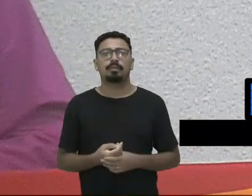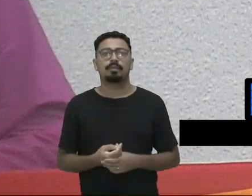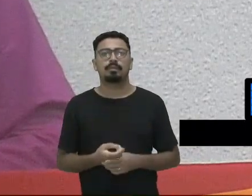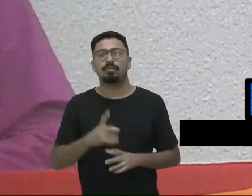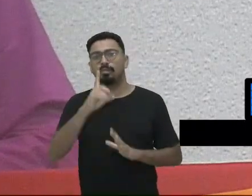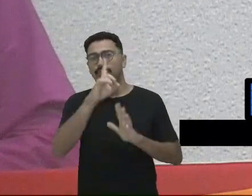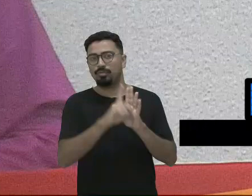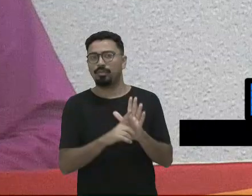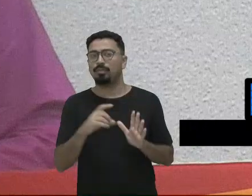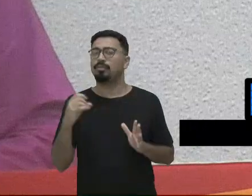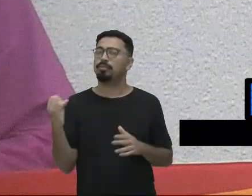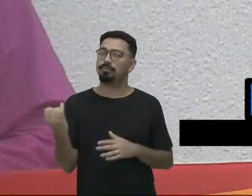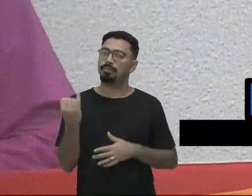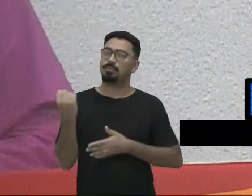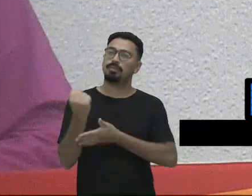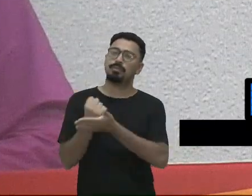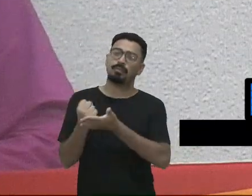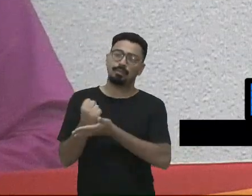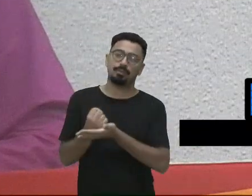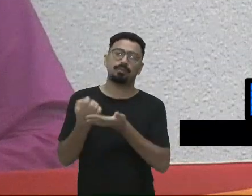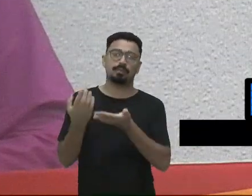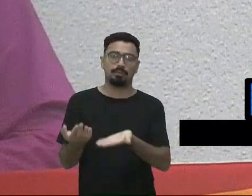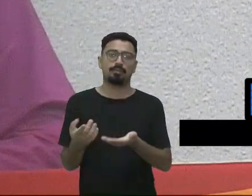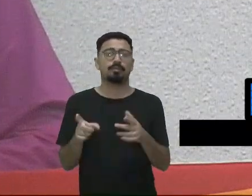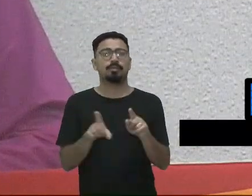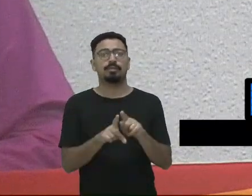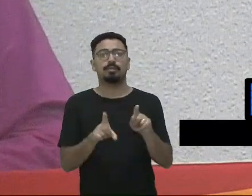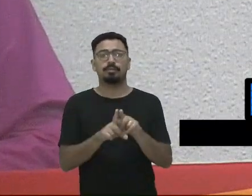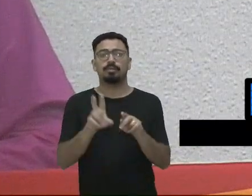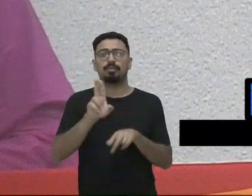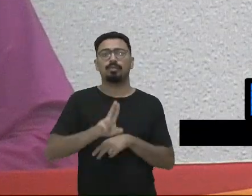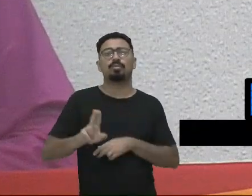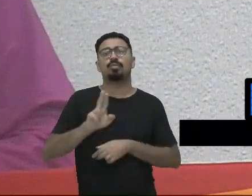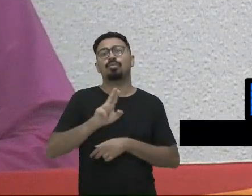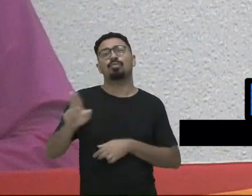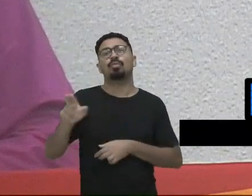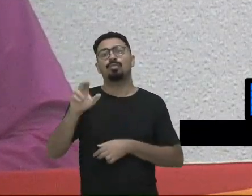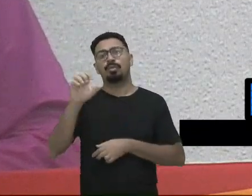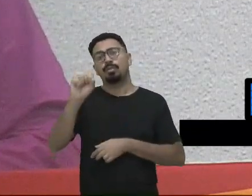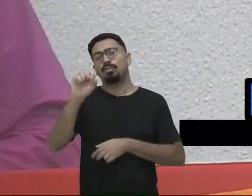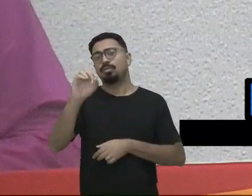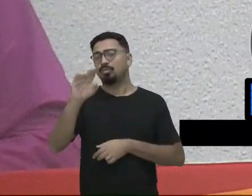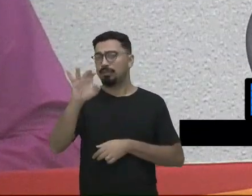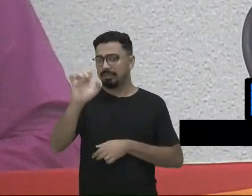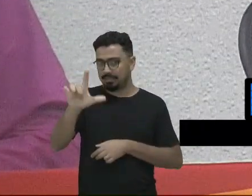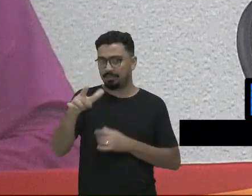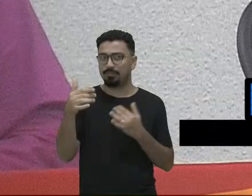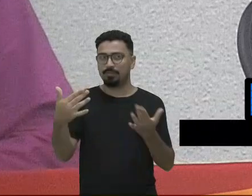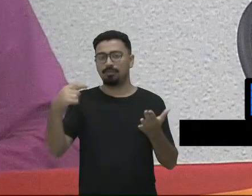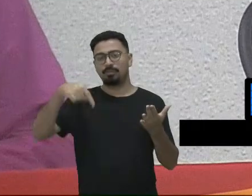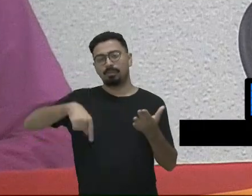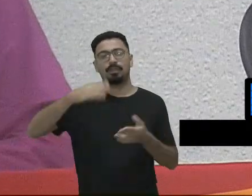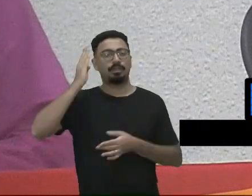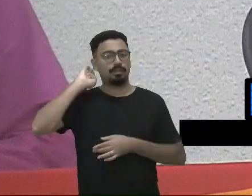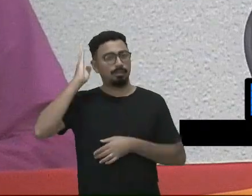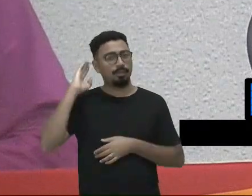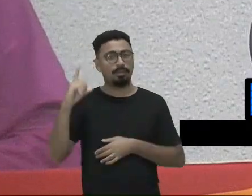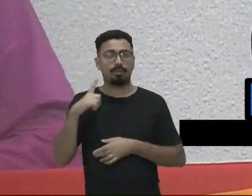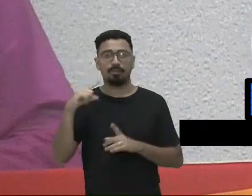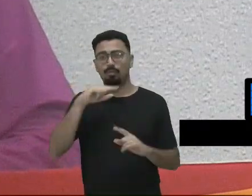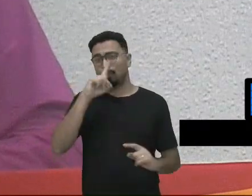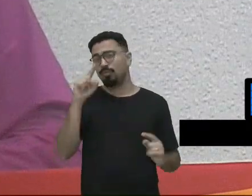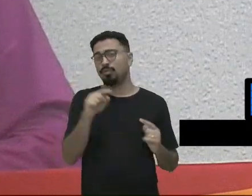direitos fundamentais. Dentre estes, a questão do uso do nome social. Então, aqui em Taubaté, nós temos a intenção,